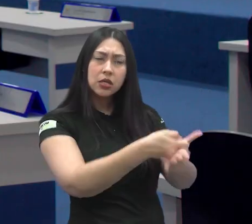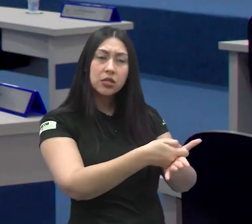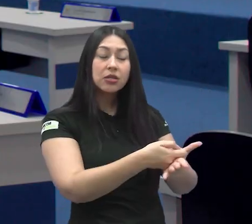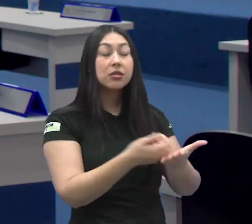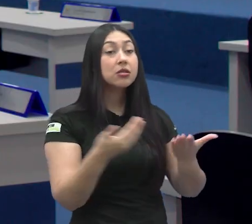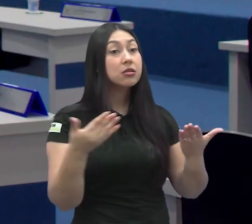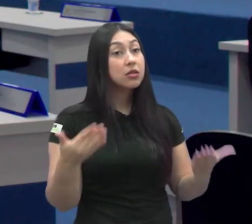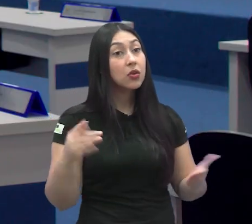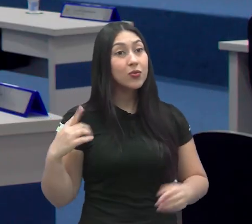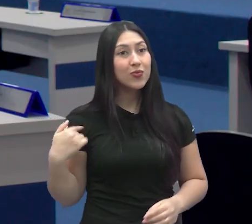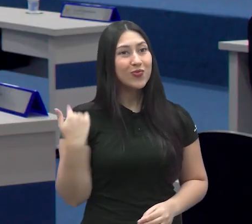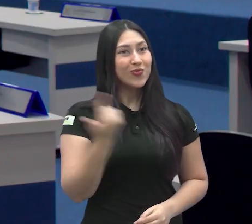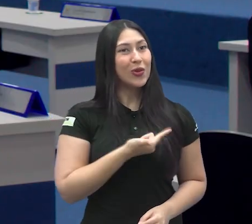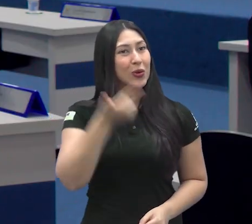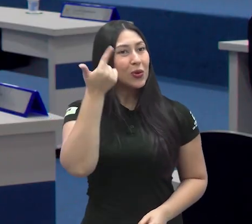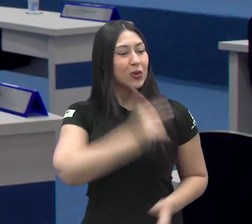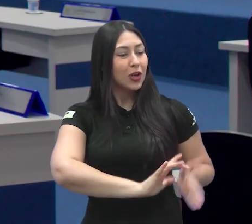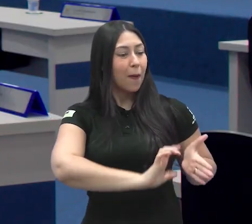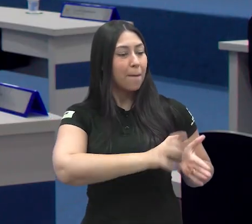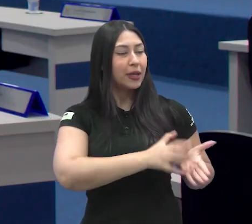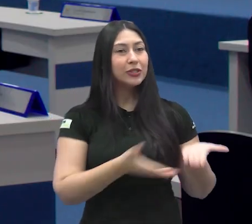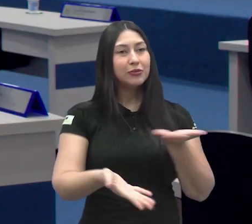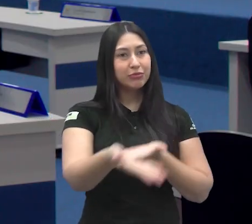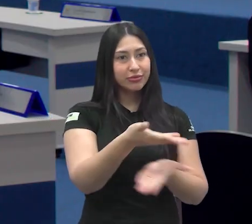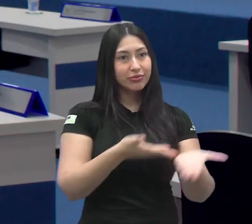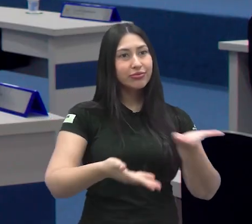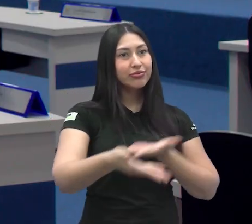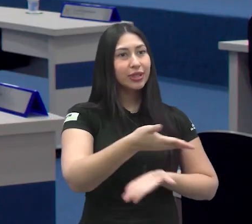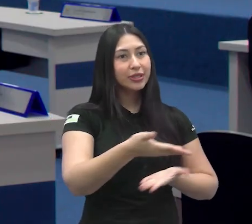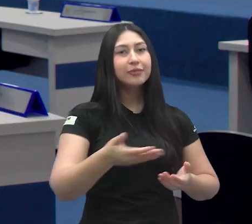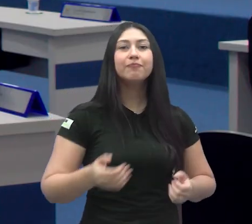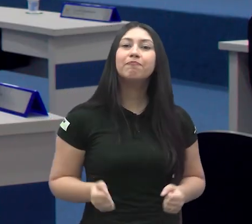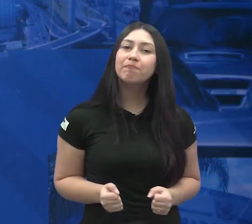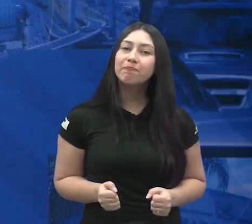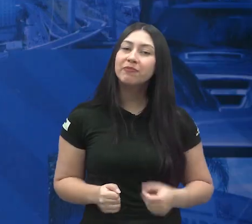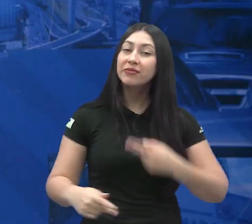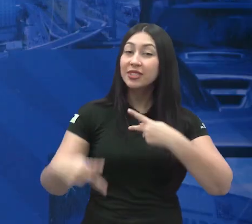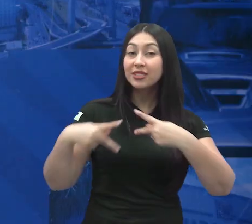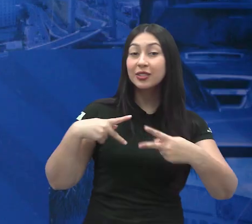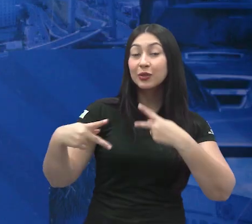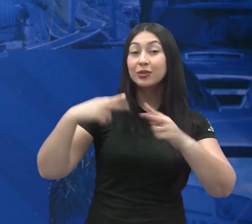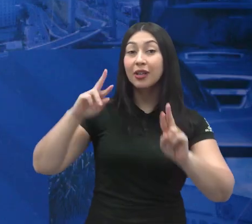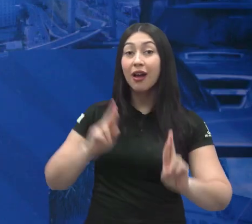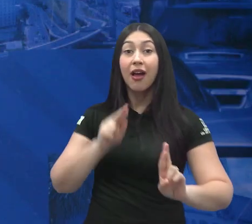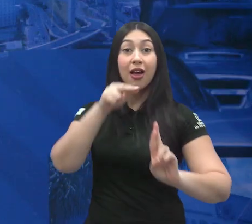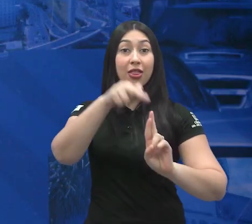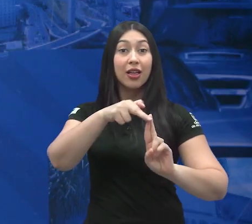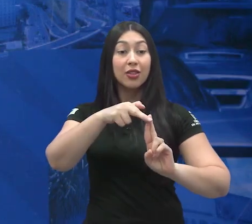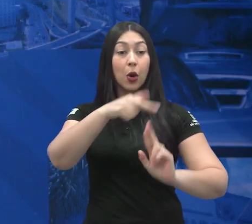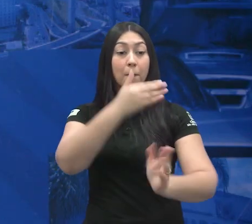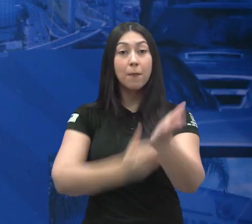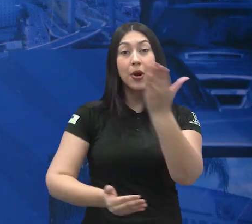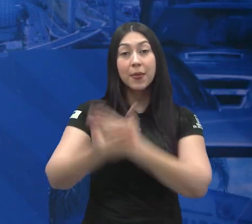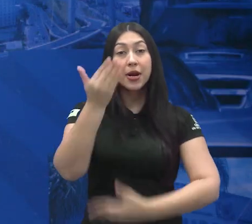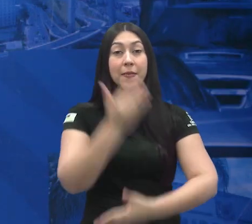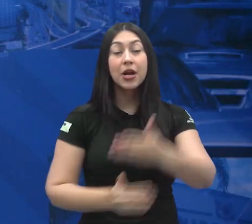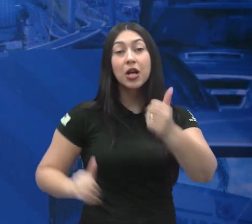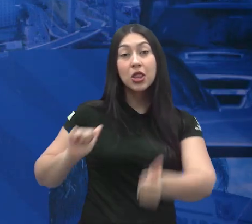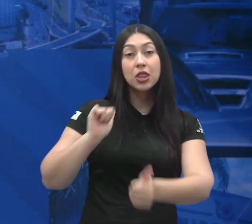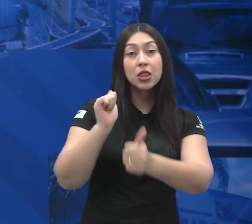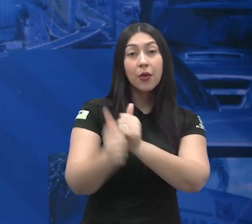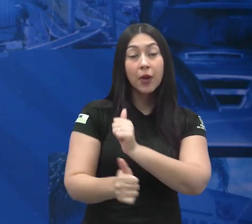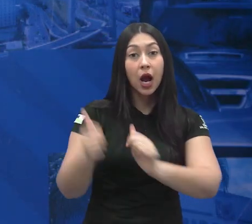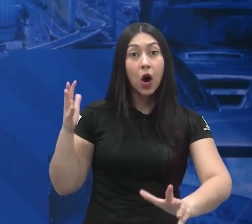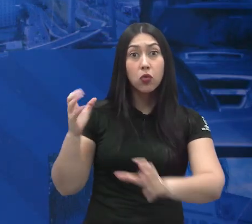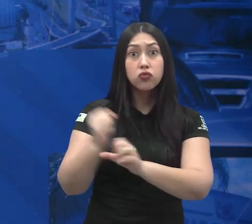que a gente também trata a vida partidária aqui dentro do Legislativo. São José é referência no paradesporto. São mais